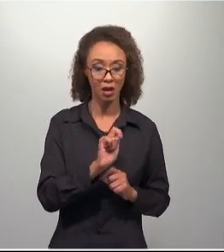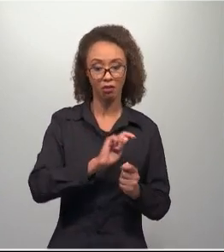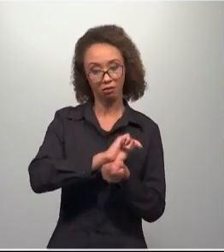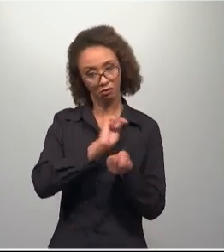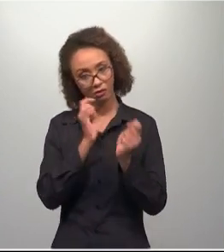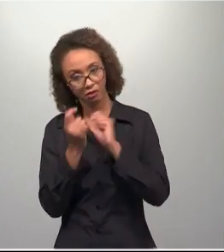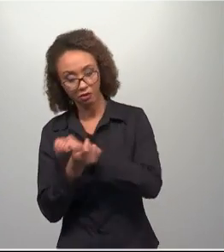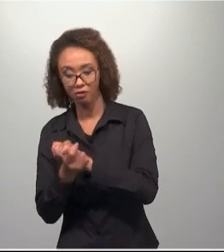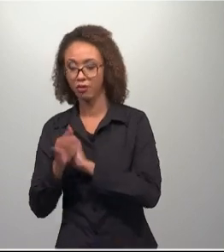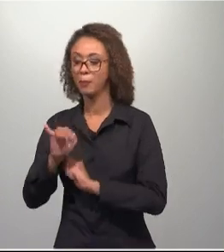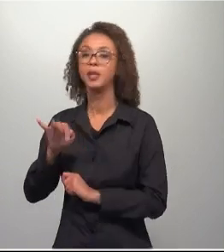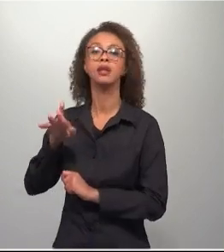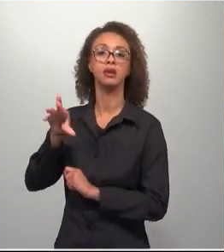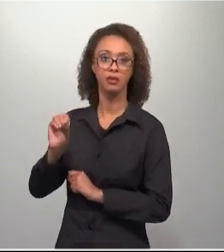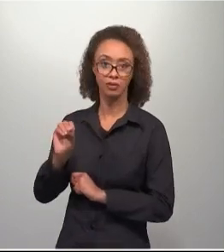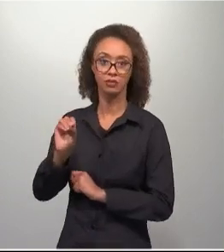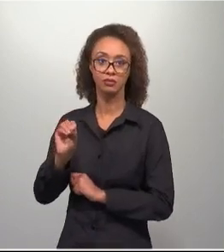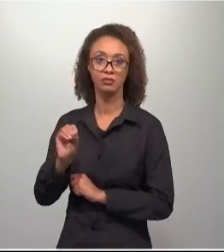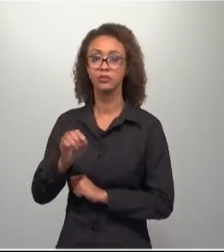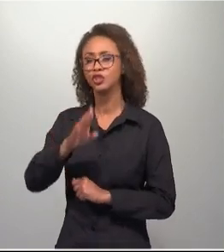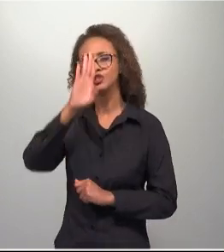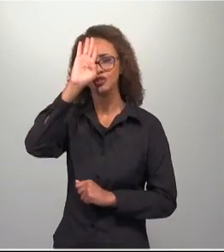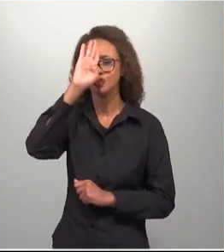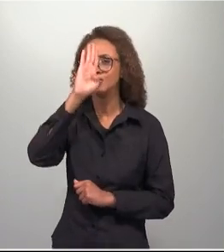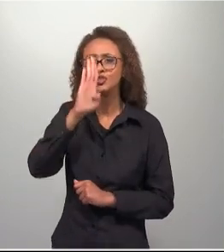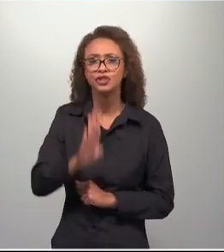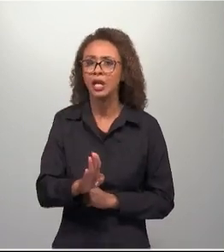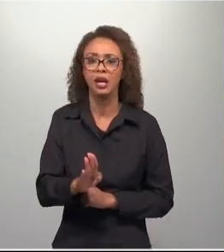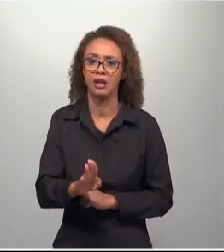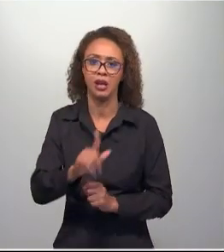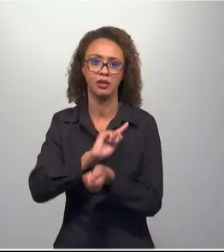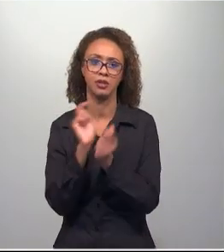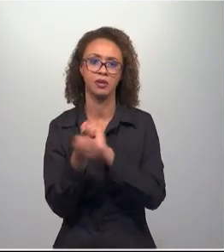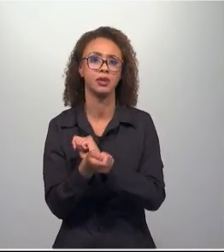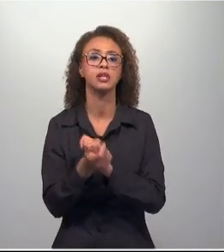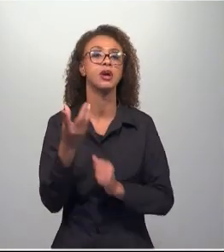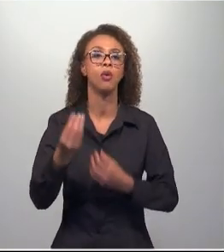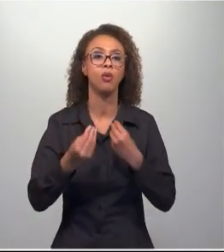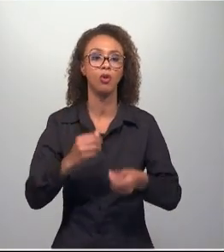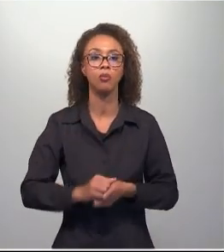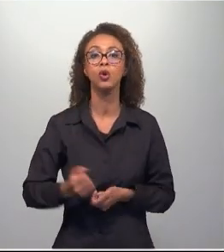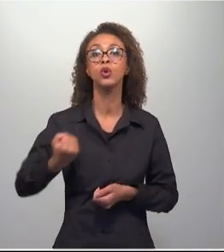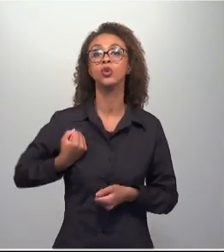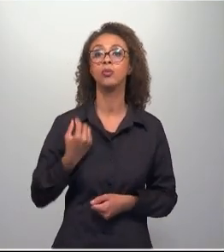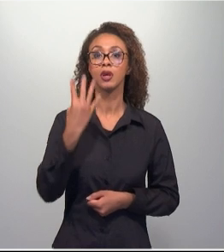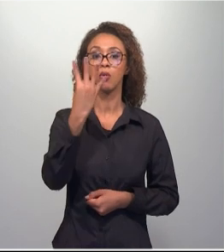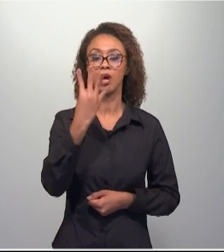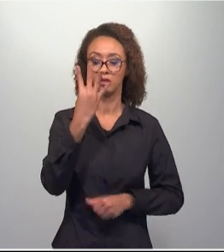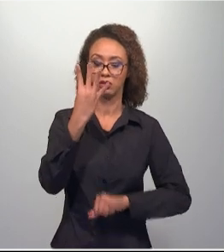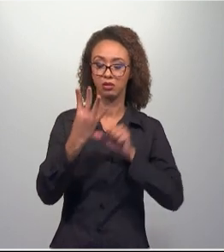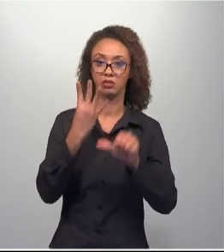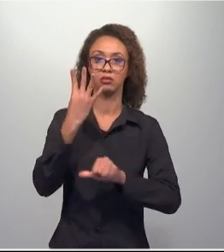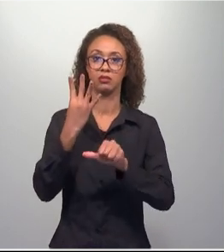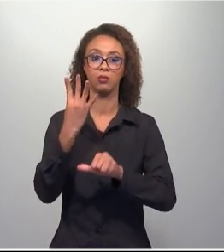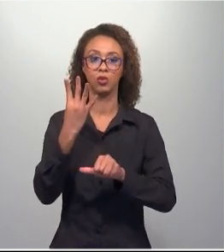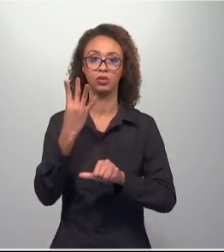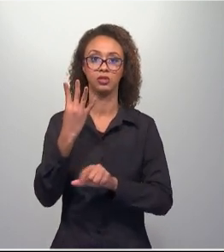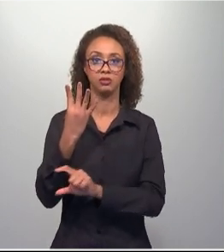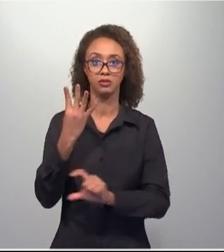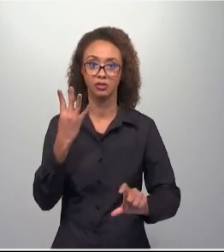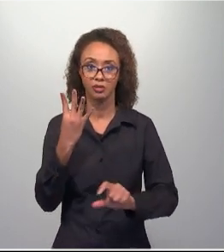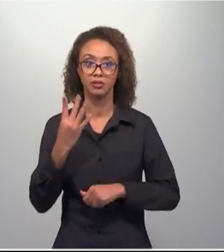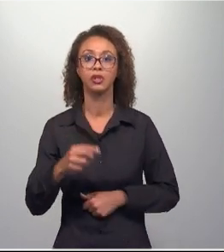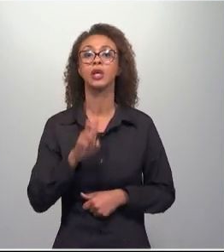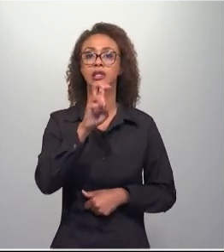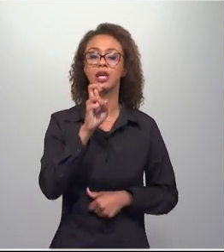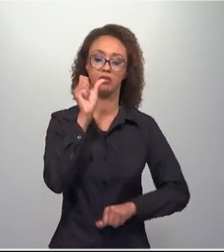representação direta binária daquele meio desse mal pego quatro e transforma em binário pego 5